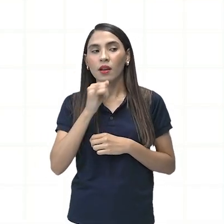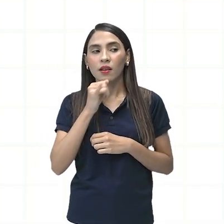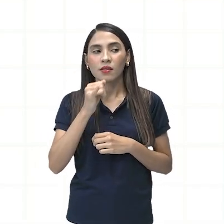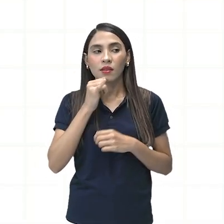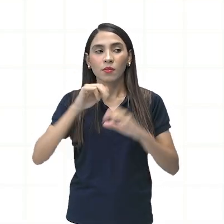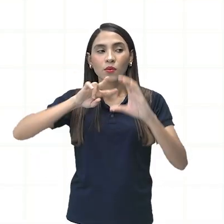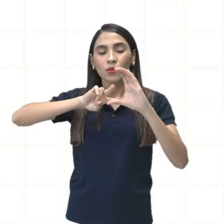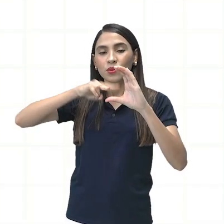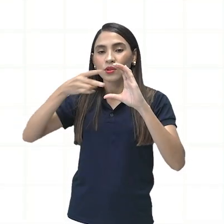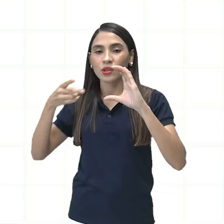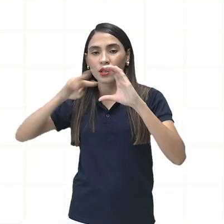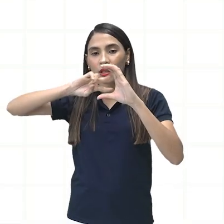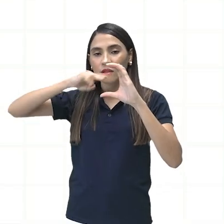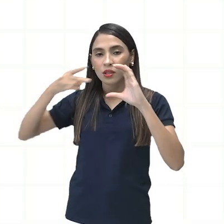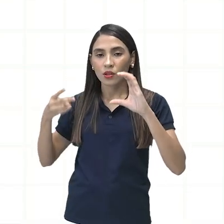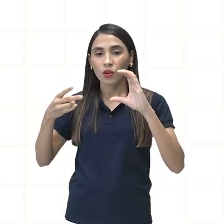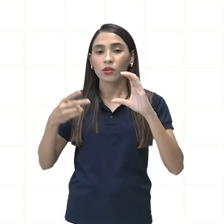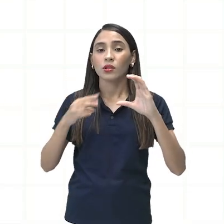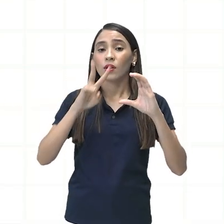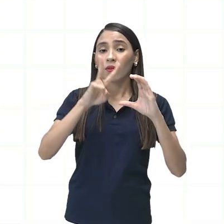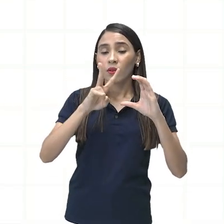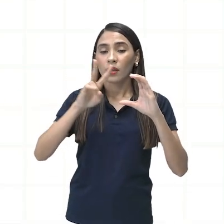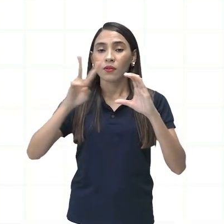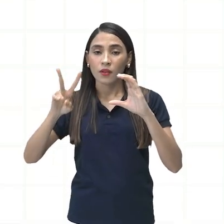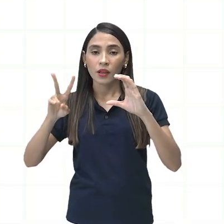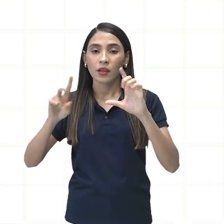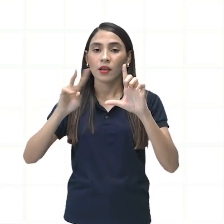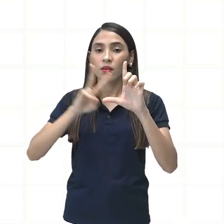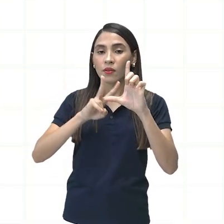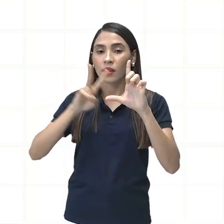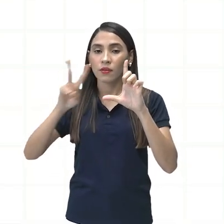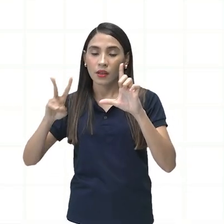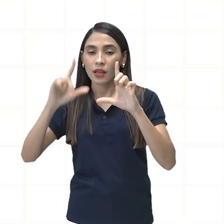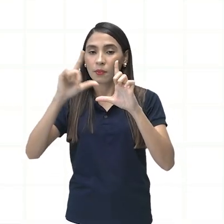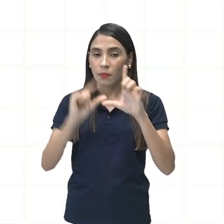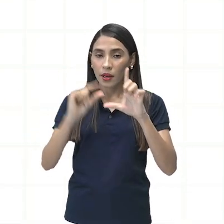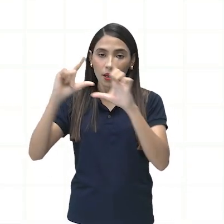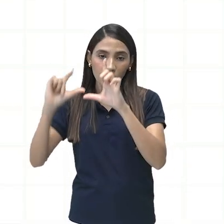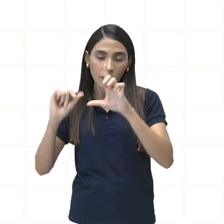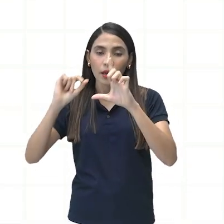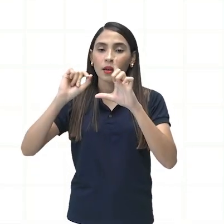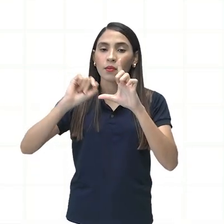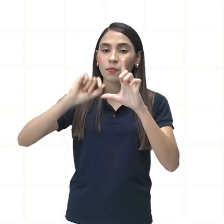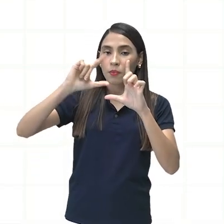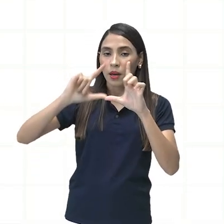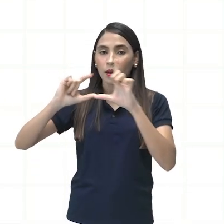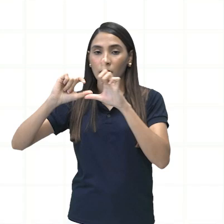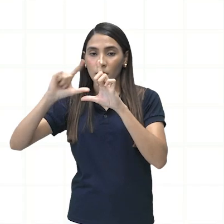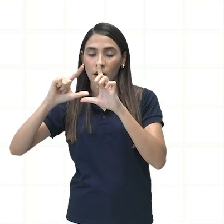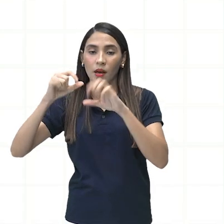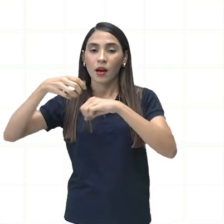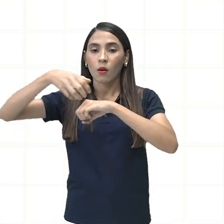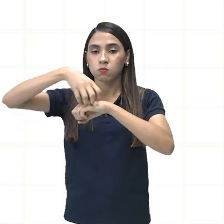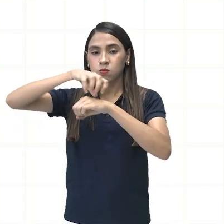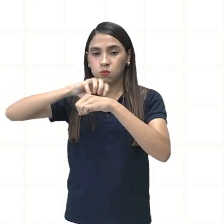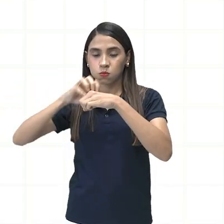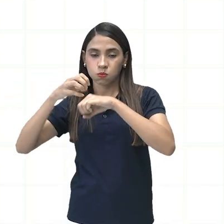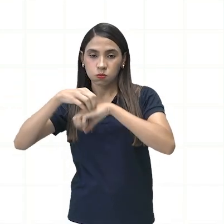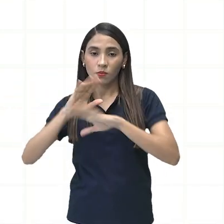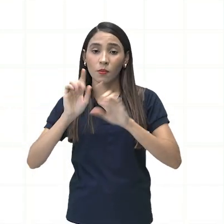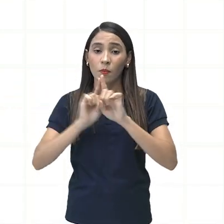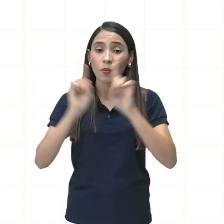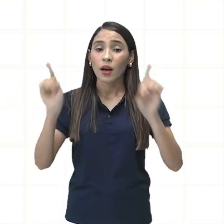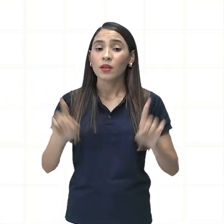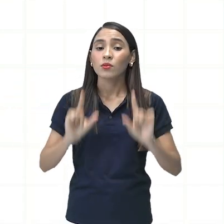e Rzão, Rzão, e Vzinho, Vzinho, Rzinho, Rzinho para verde e rugosa. O que a gente consegue